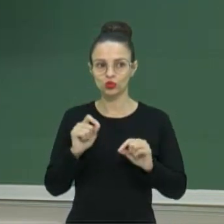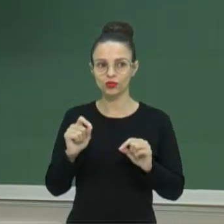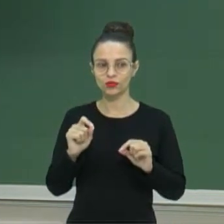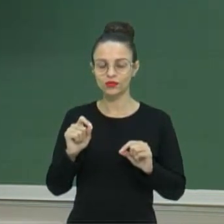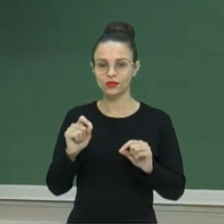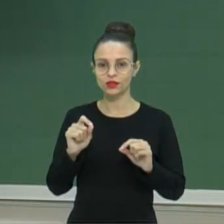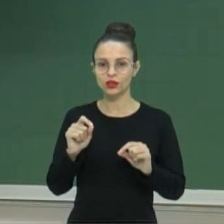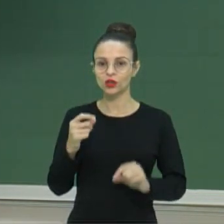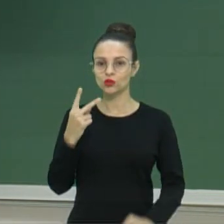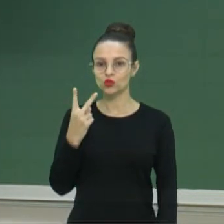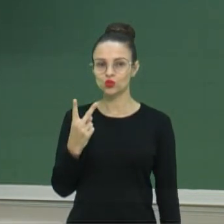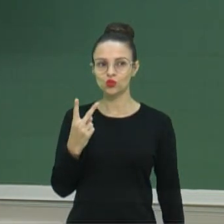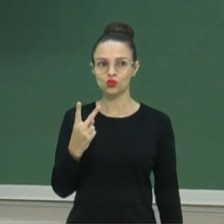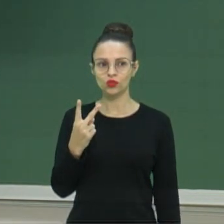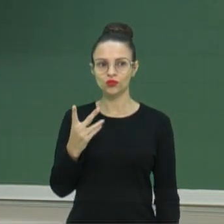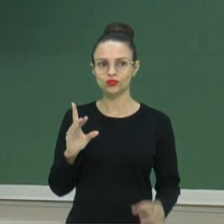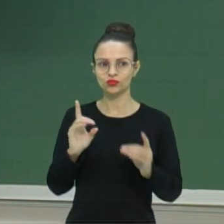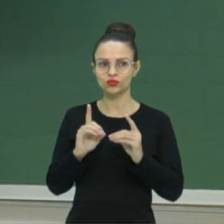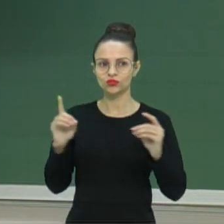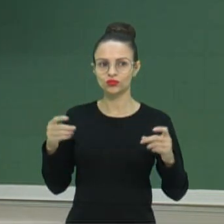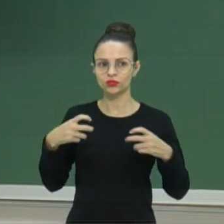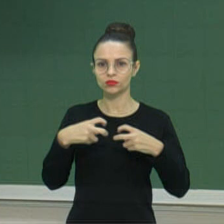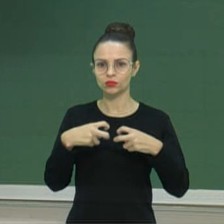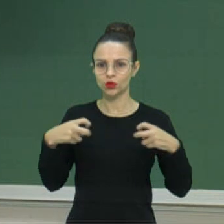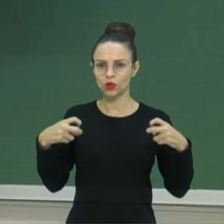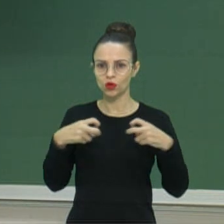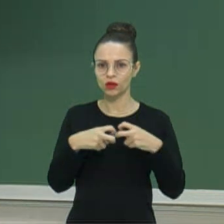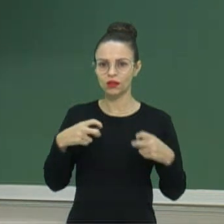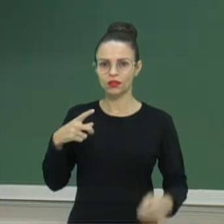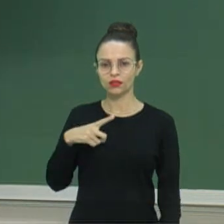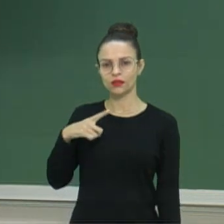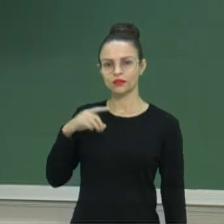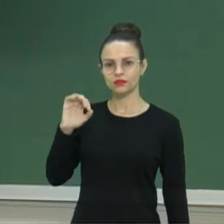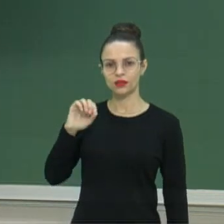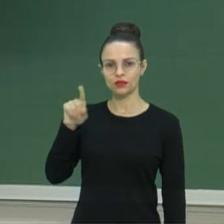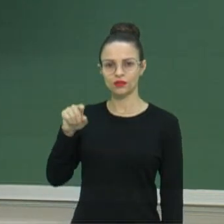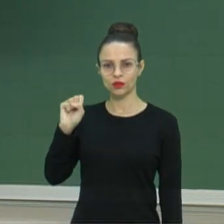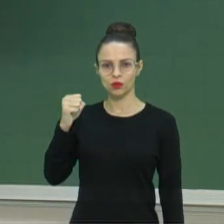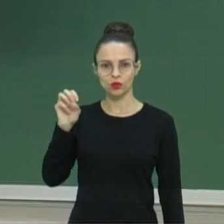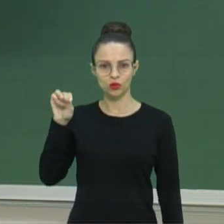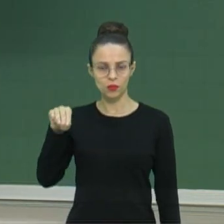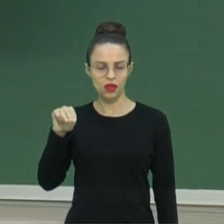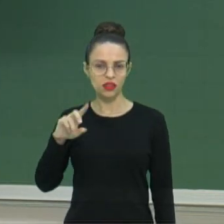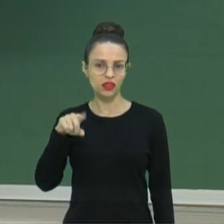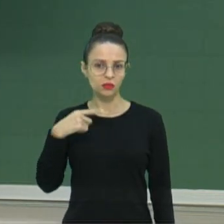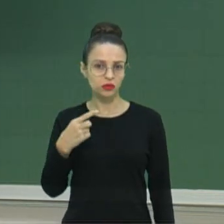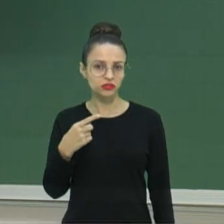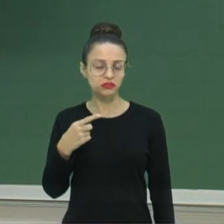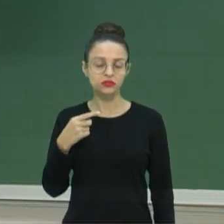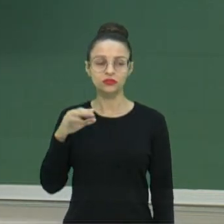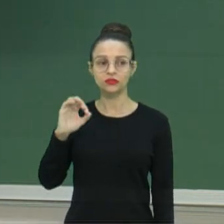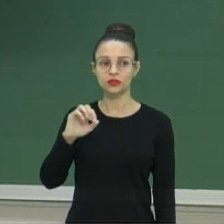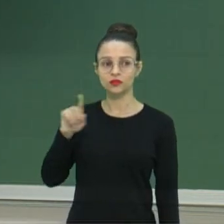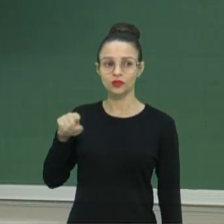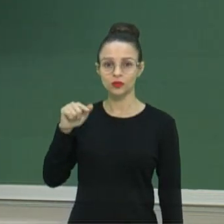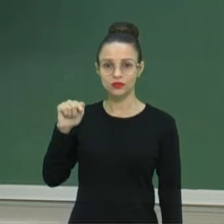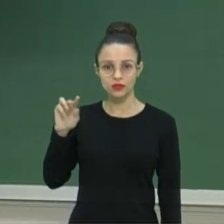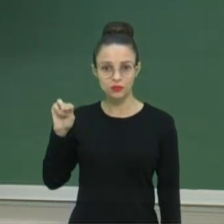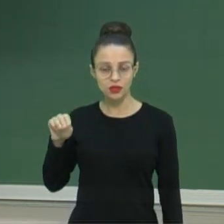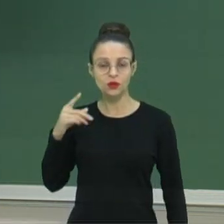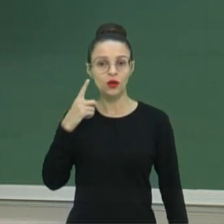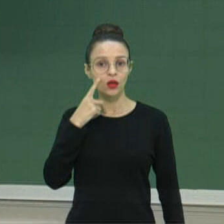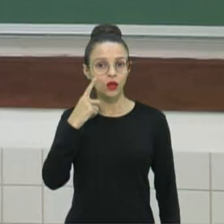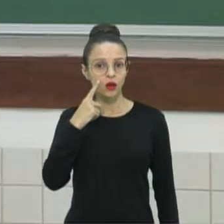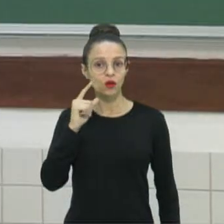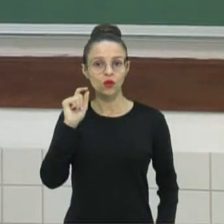duas distâncias aqui, né? Ele falou que a mola primeiro tinha 0,8 metros, depois tinha 0,7, né? Lembre-se